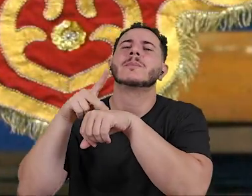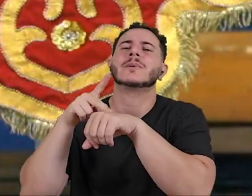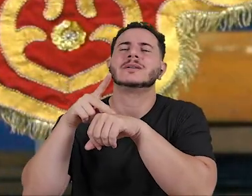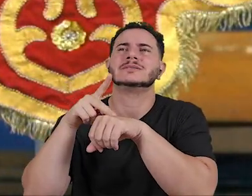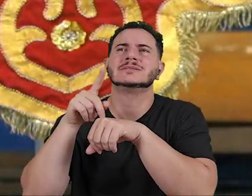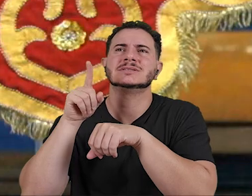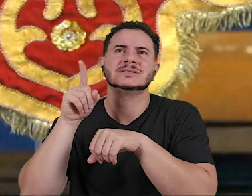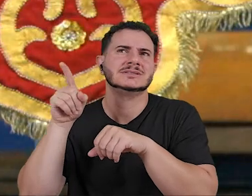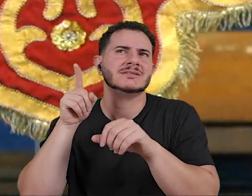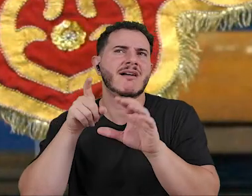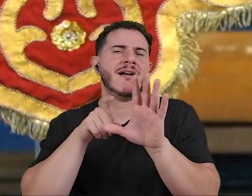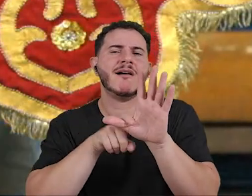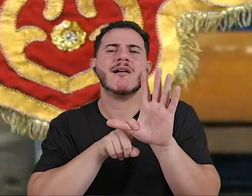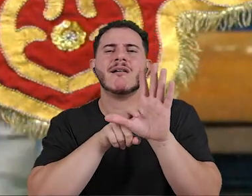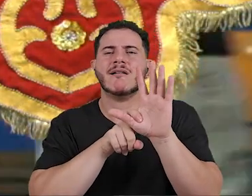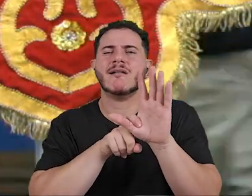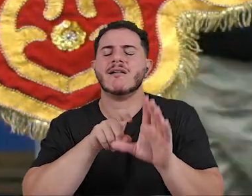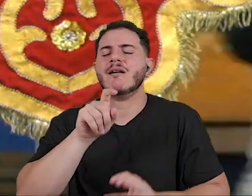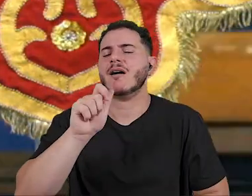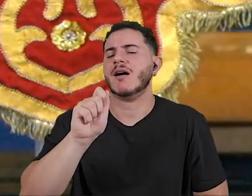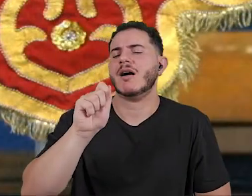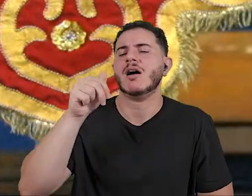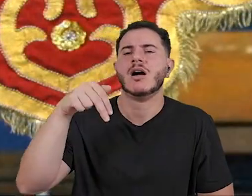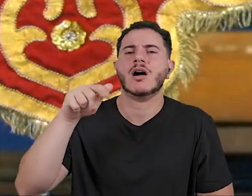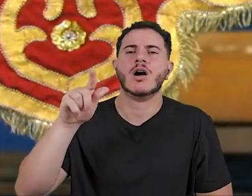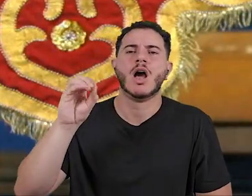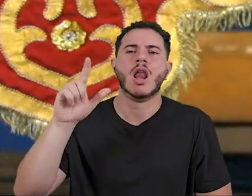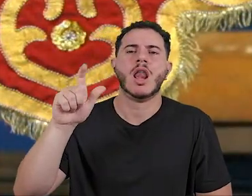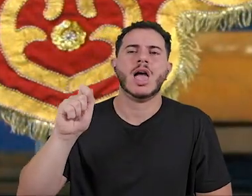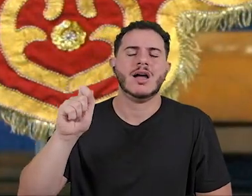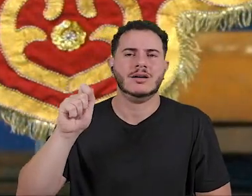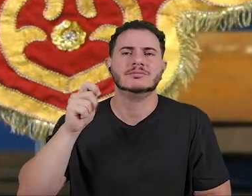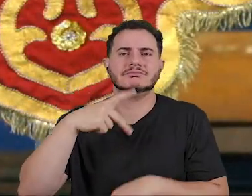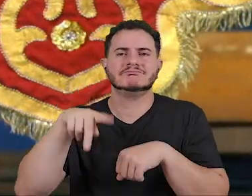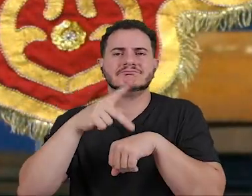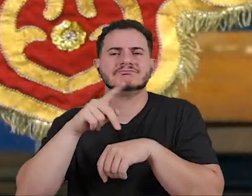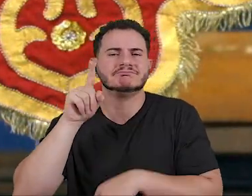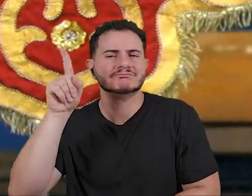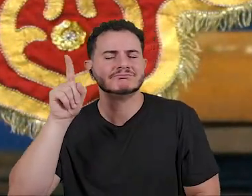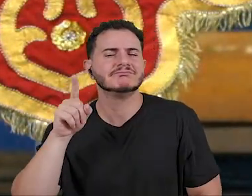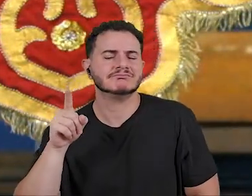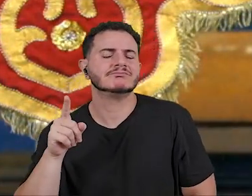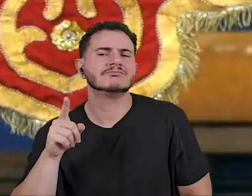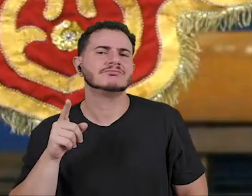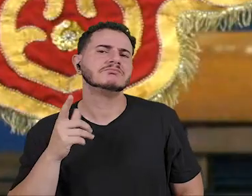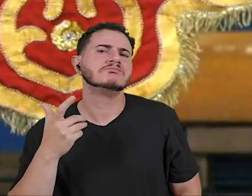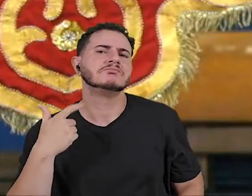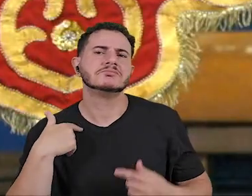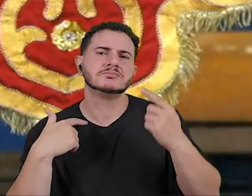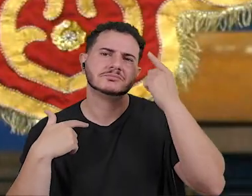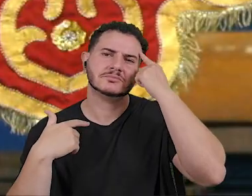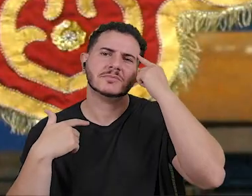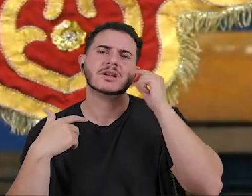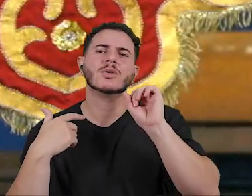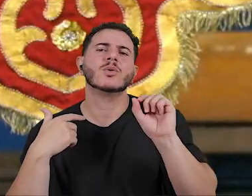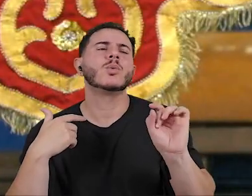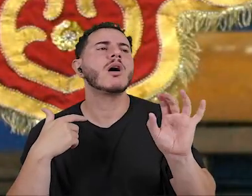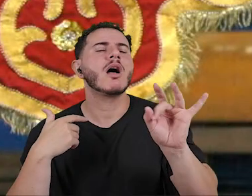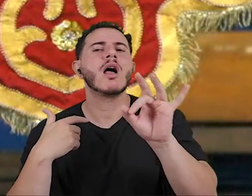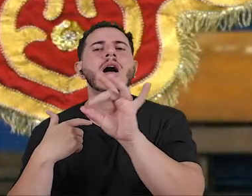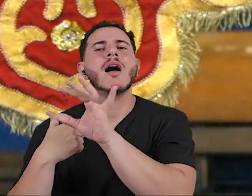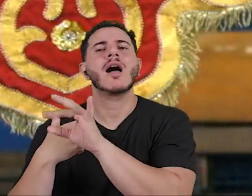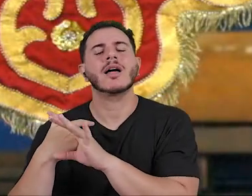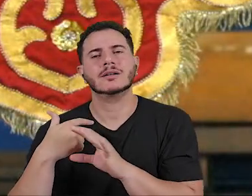gente tem essa composição, né, não é somente essa tradição nagô, tem também os Angolas, né, com o pessoal